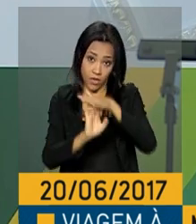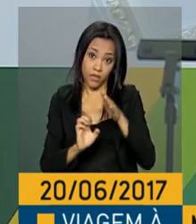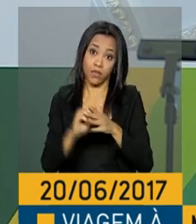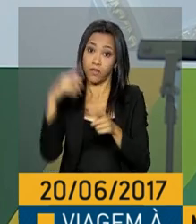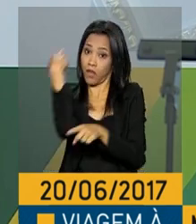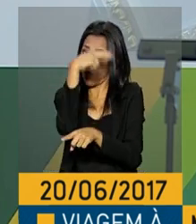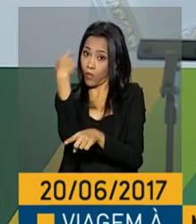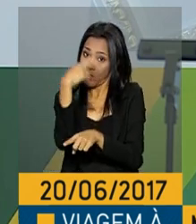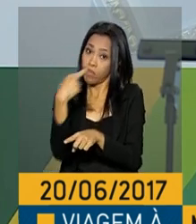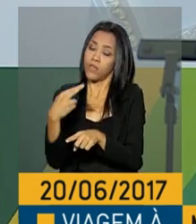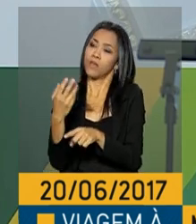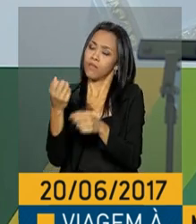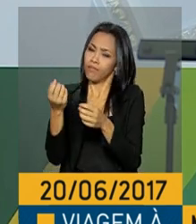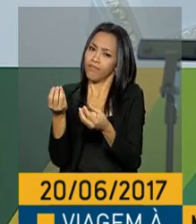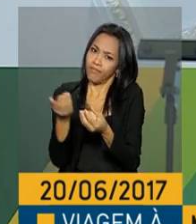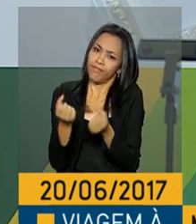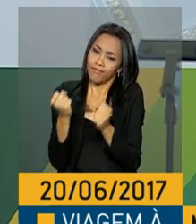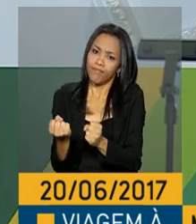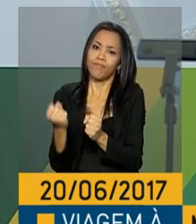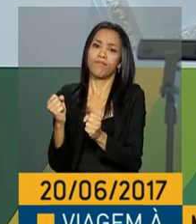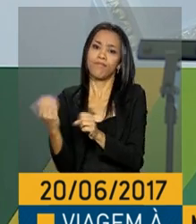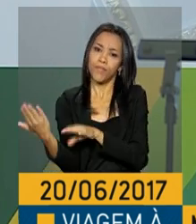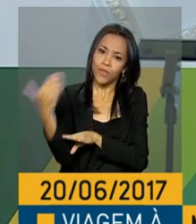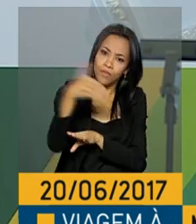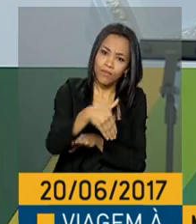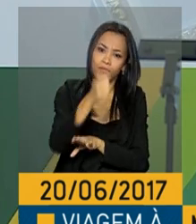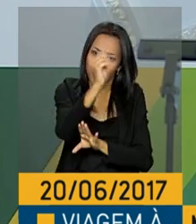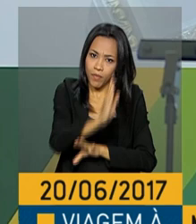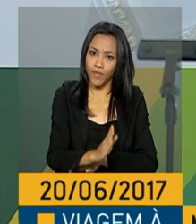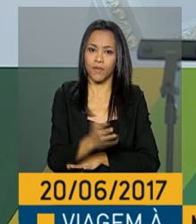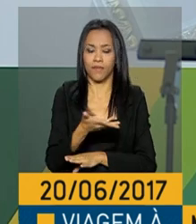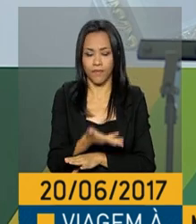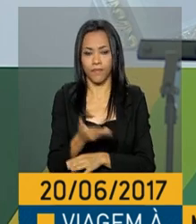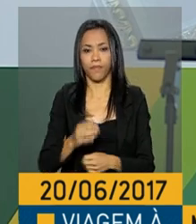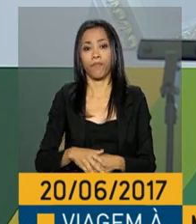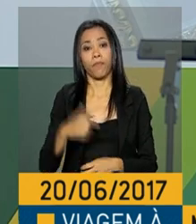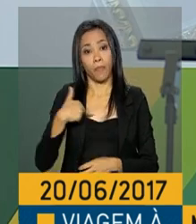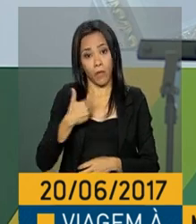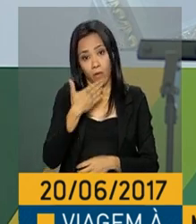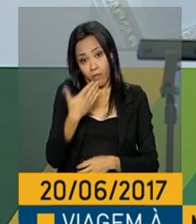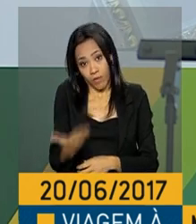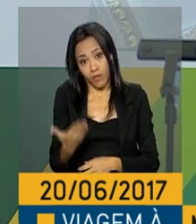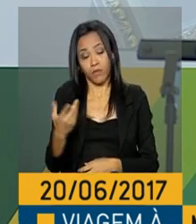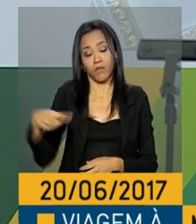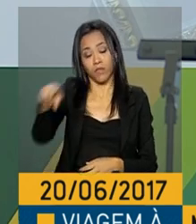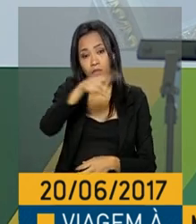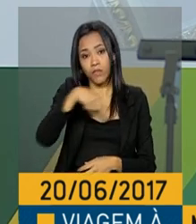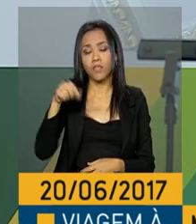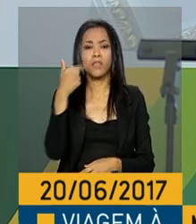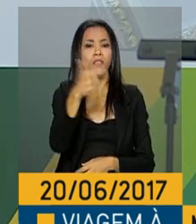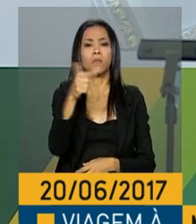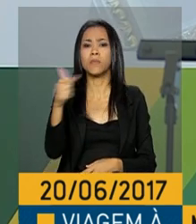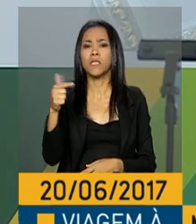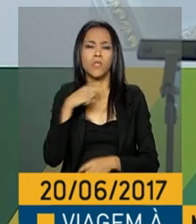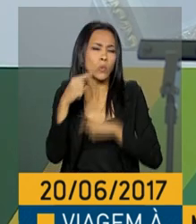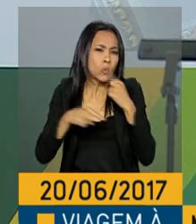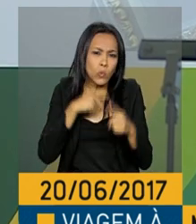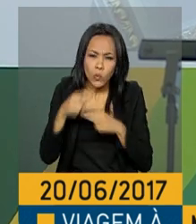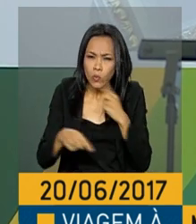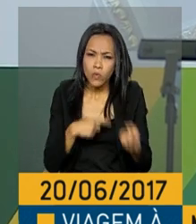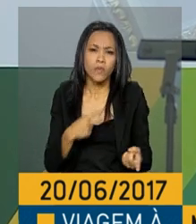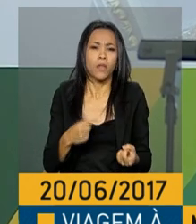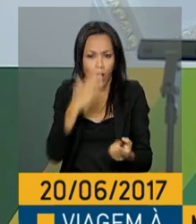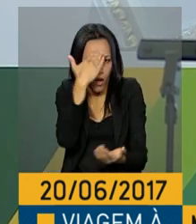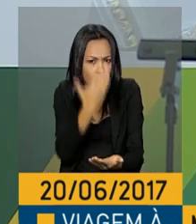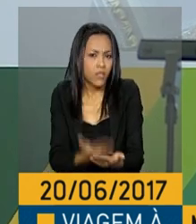mais presentes do país. Eu peço que não tenham nenhuma dúvida.